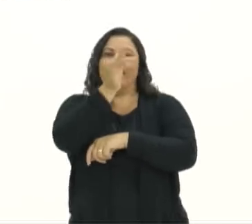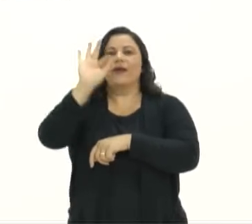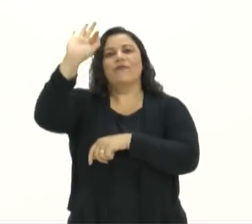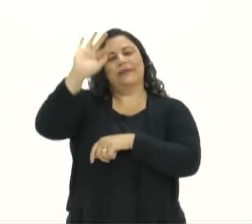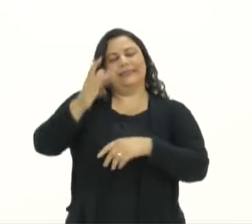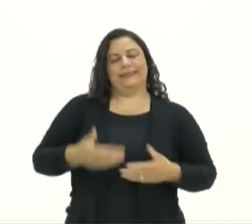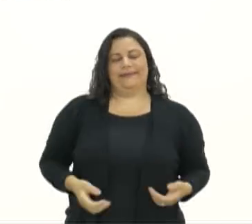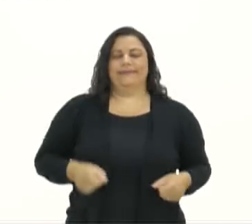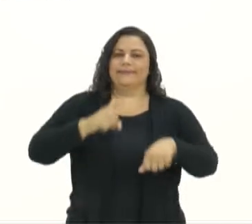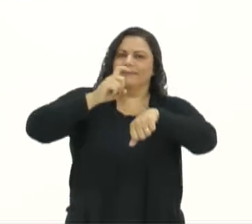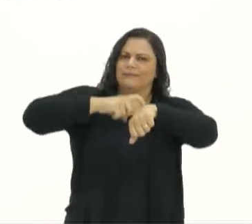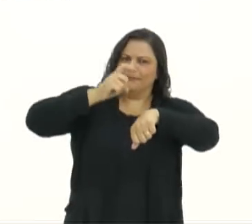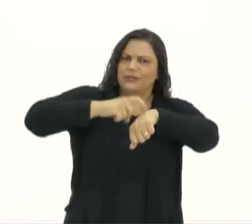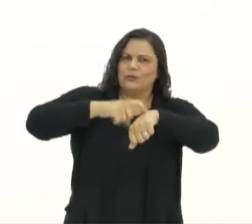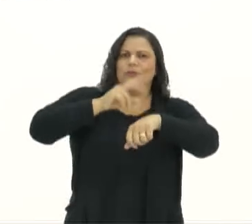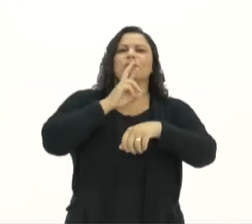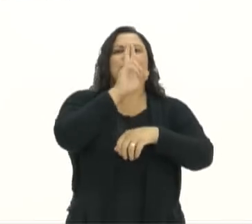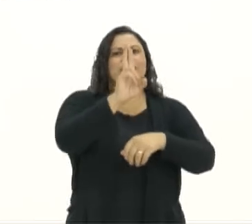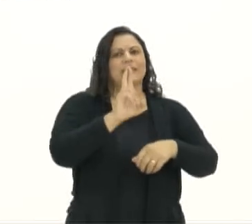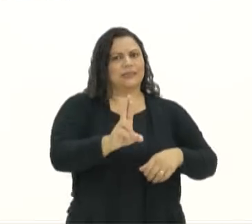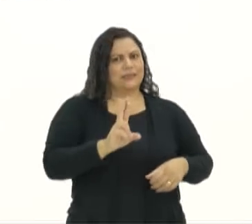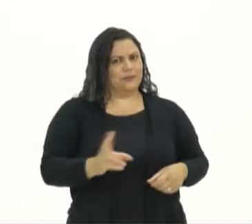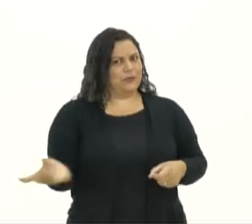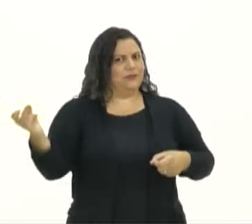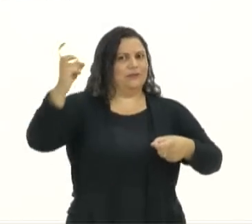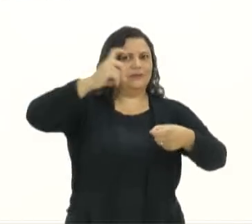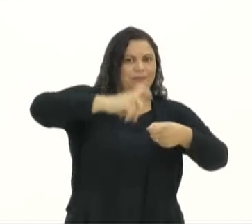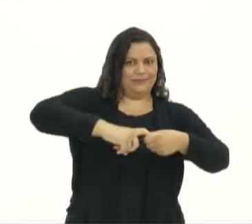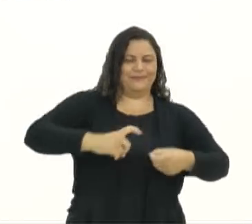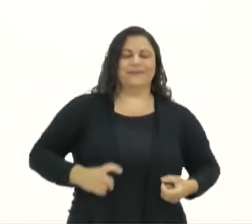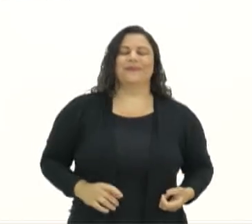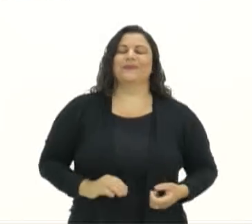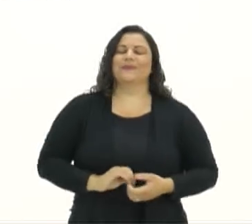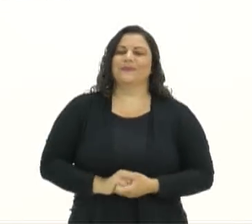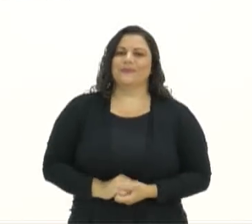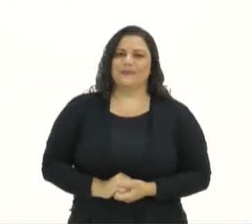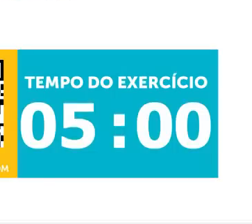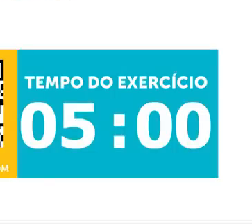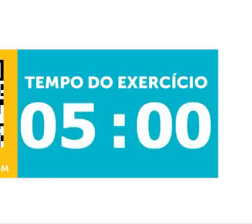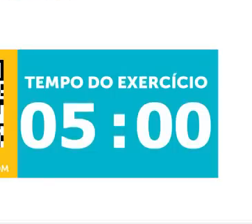novo, você terá uns minutos para responder e nós já voltamos.